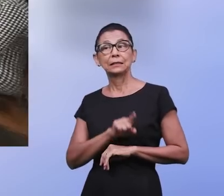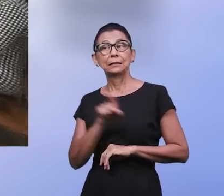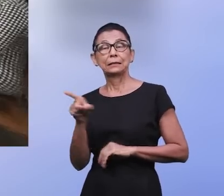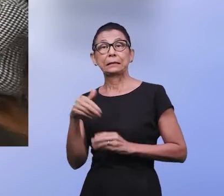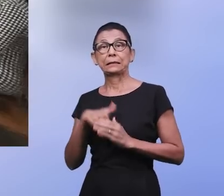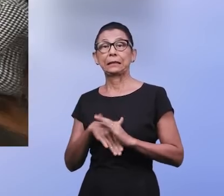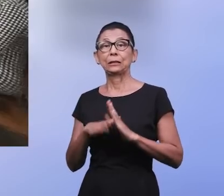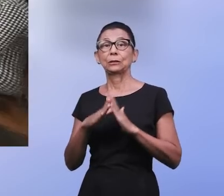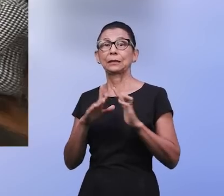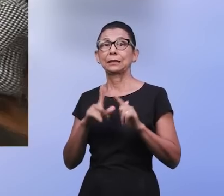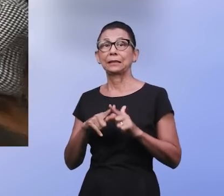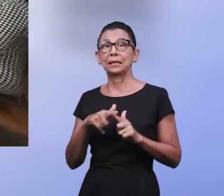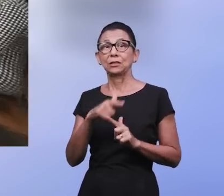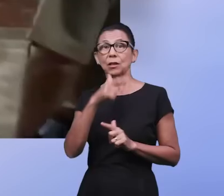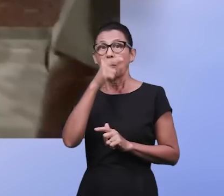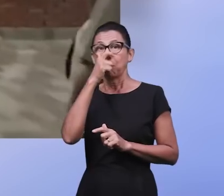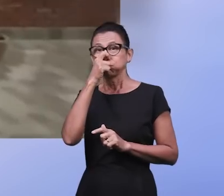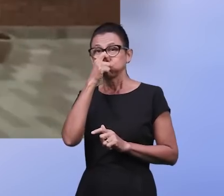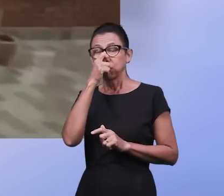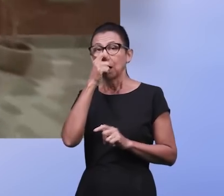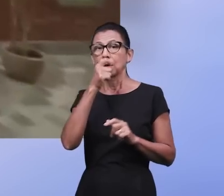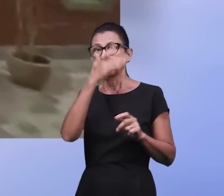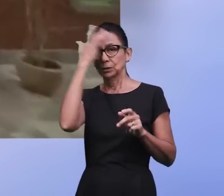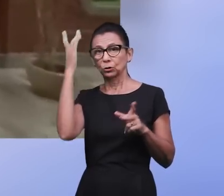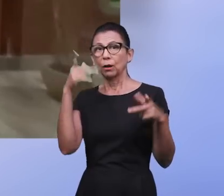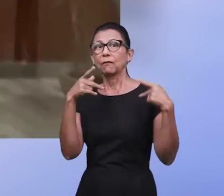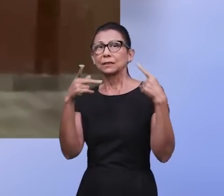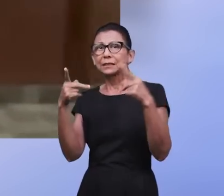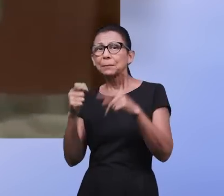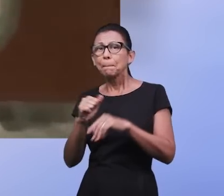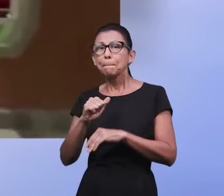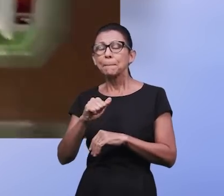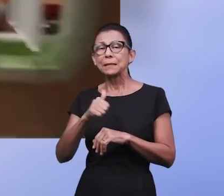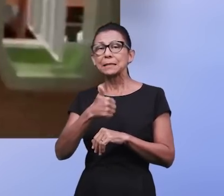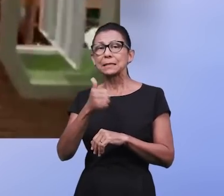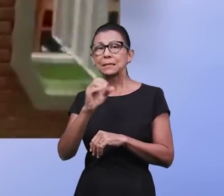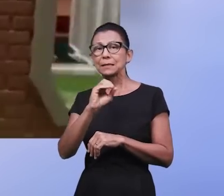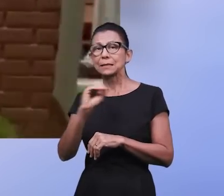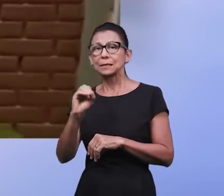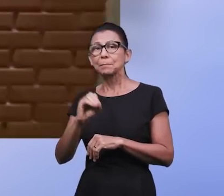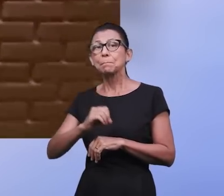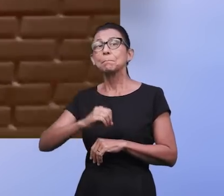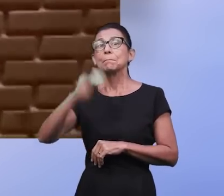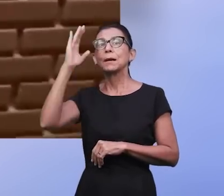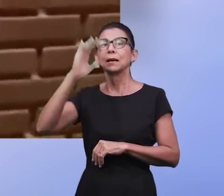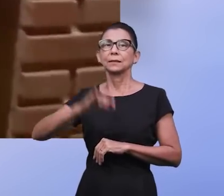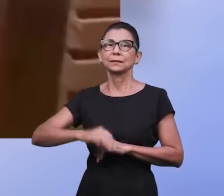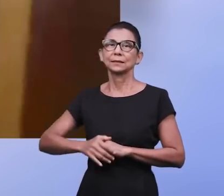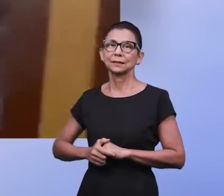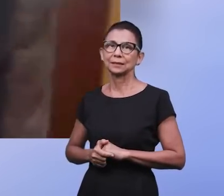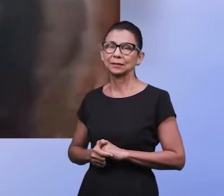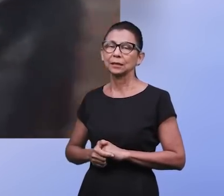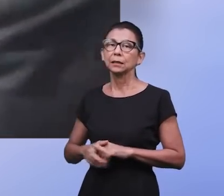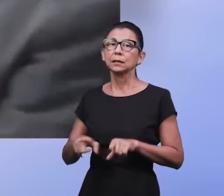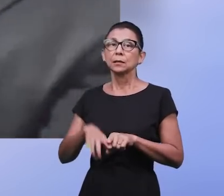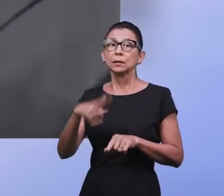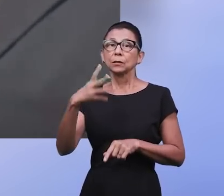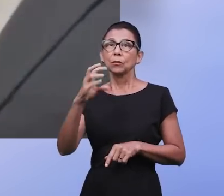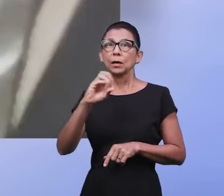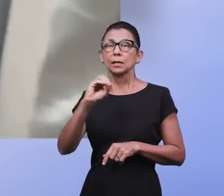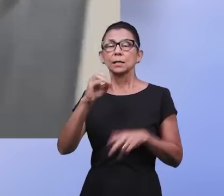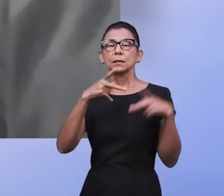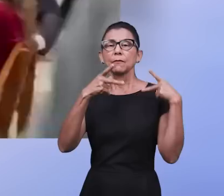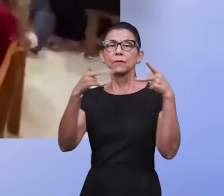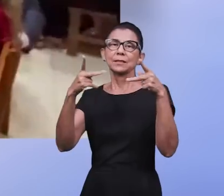que estavam visitando naquela noite. E foram mais de 100 pessoas participantes, sendo mais de 40 visitantes.